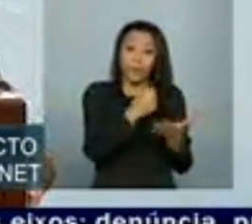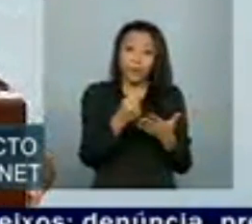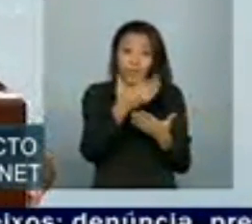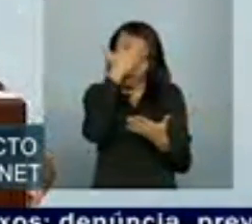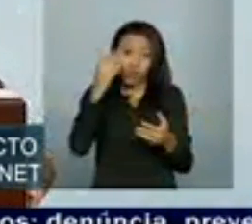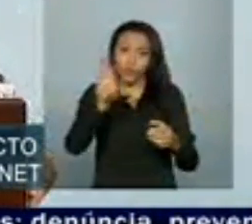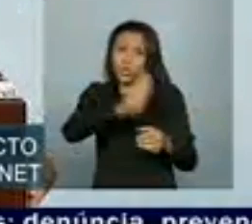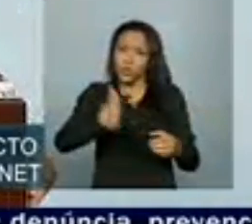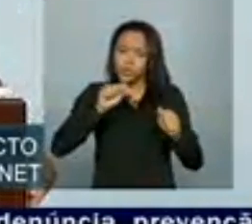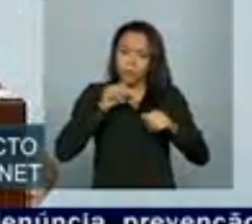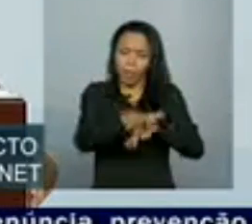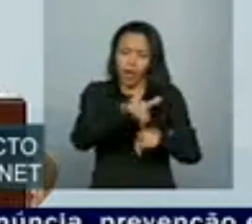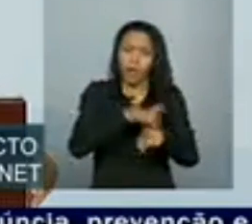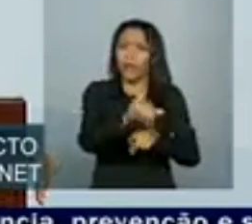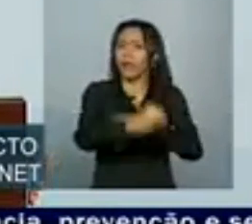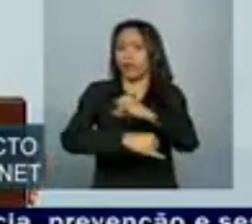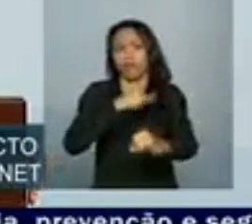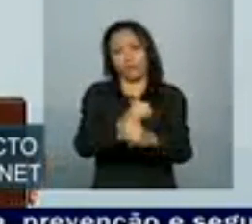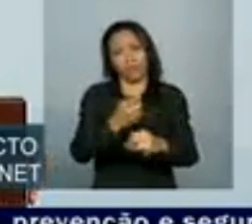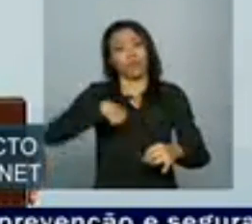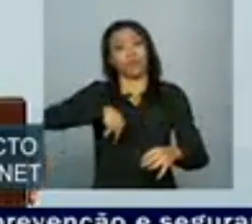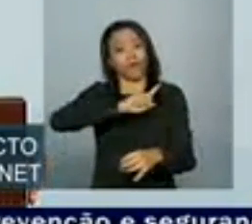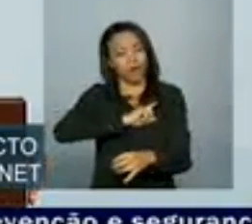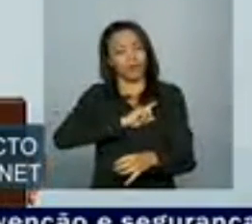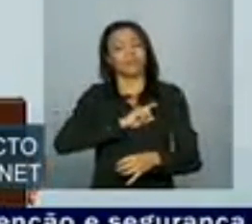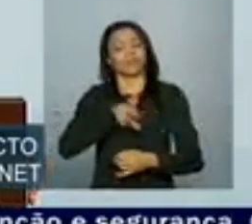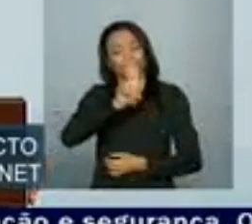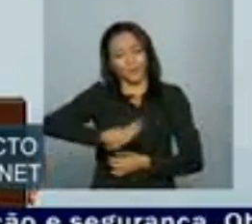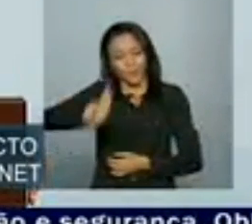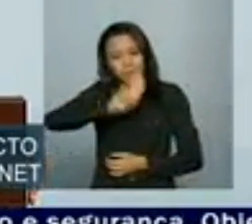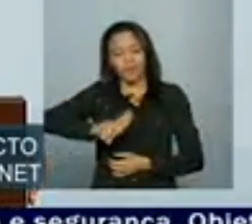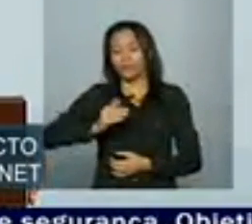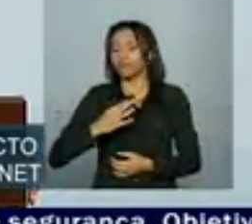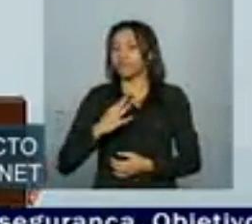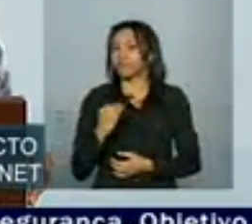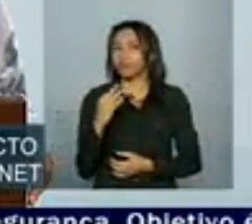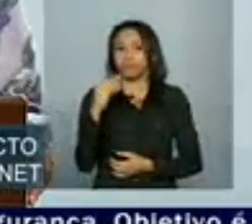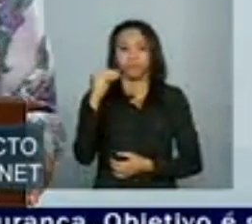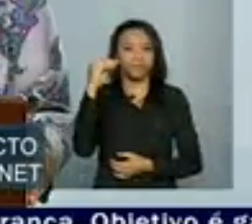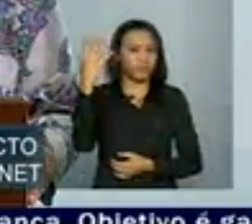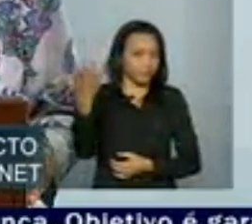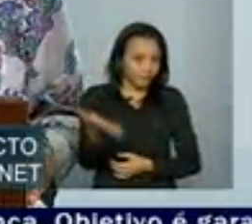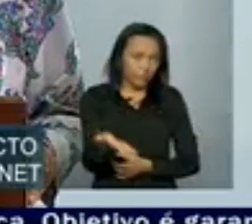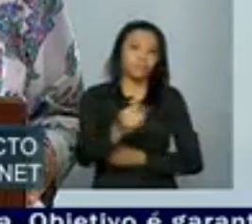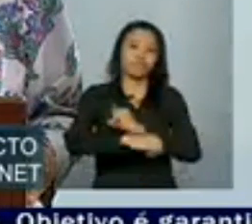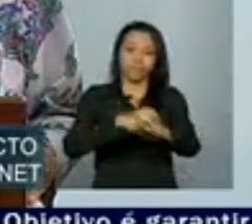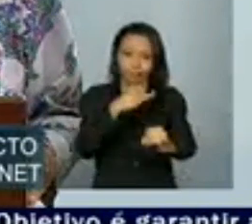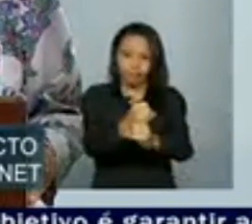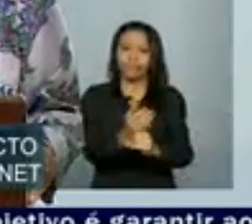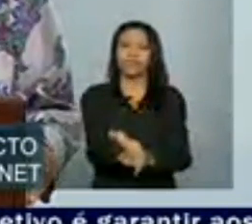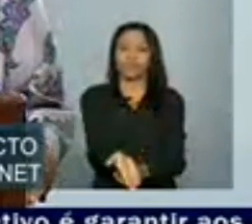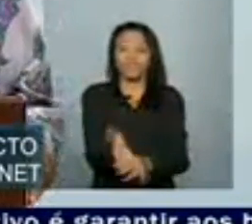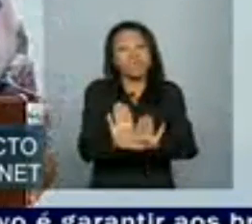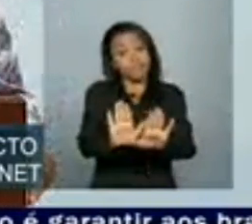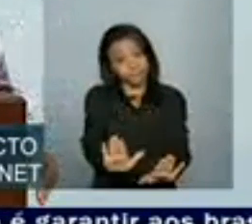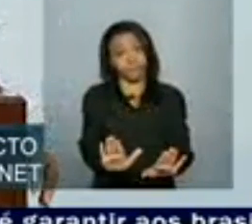Nós somos, sem dúvida nenhuma, usuários destacados dos novos meios de comunicação.